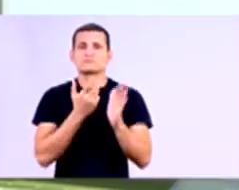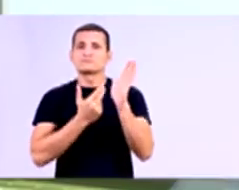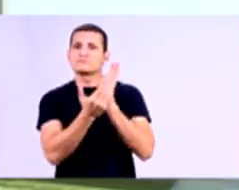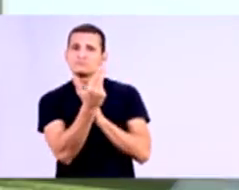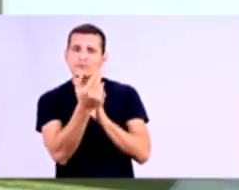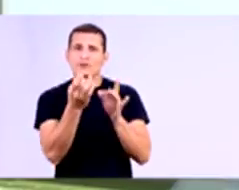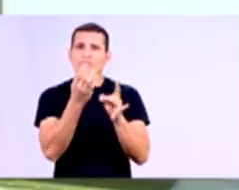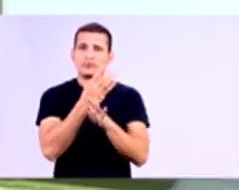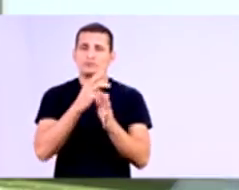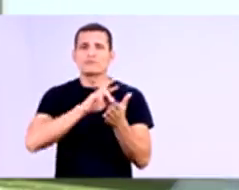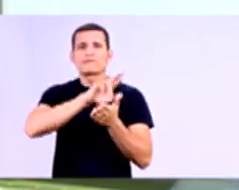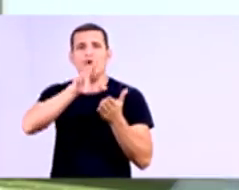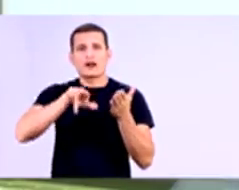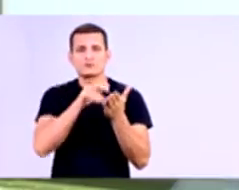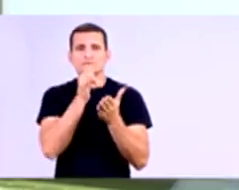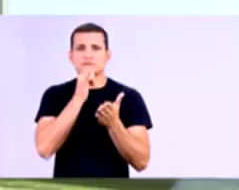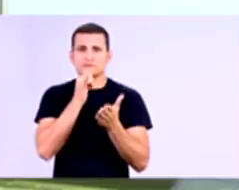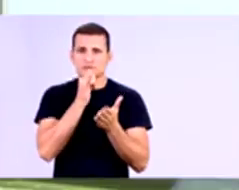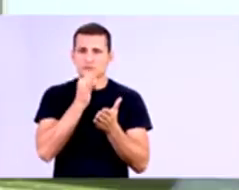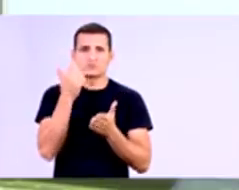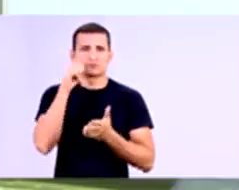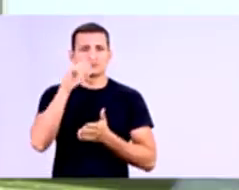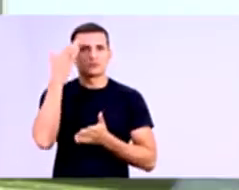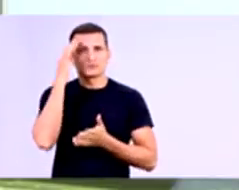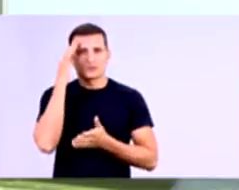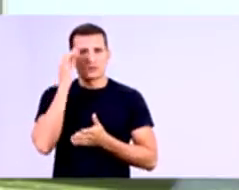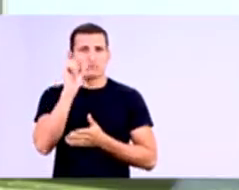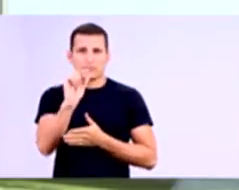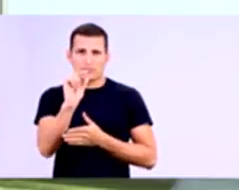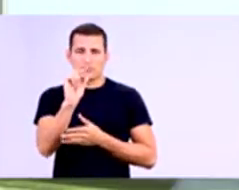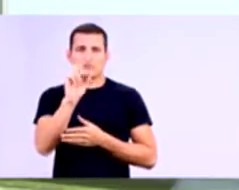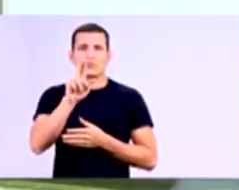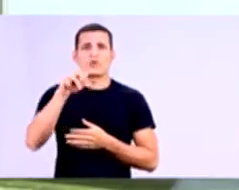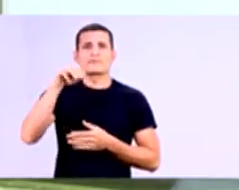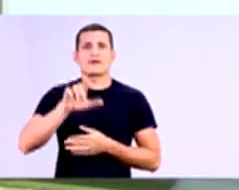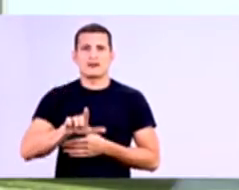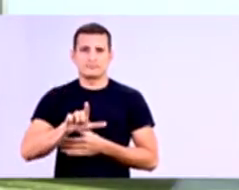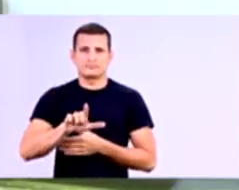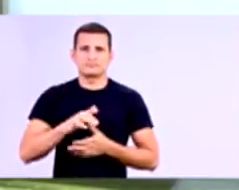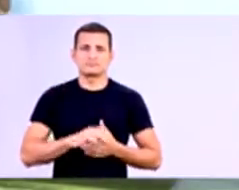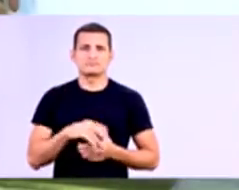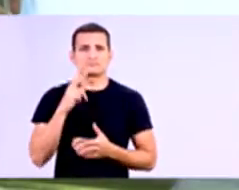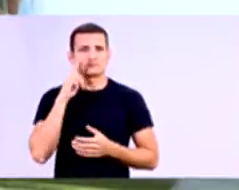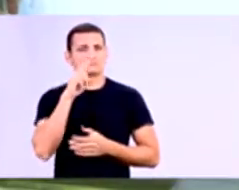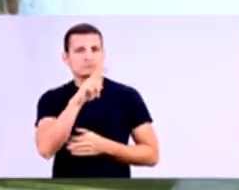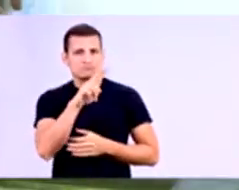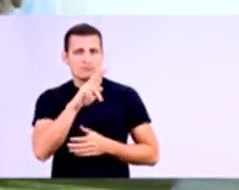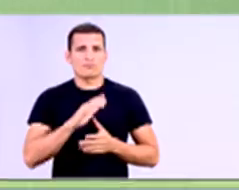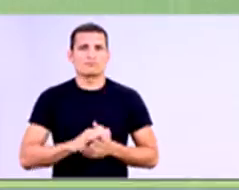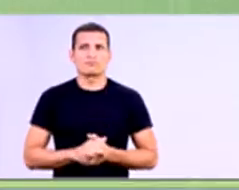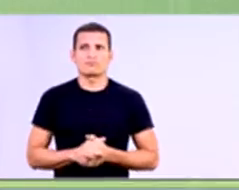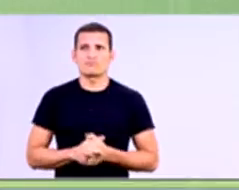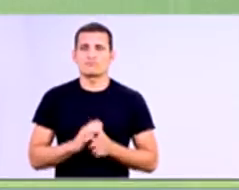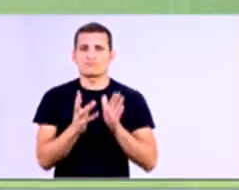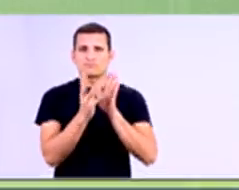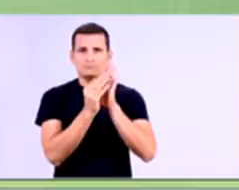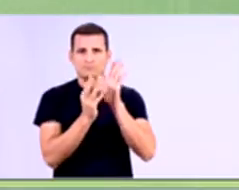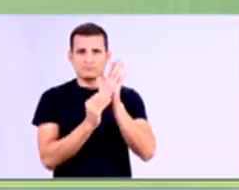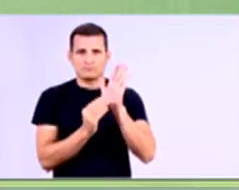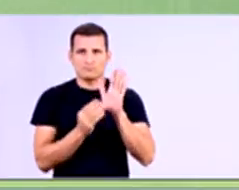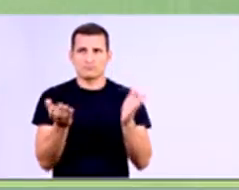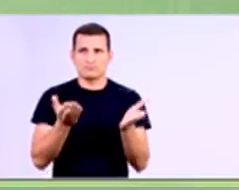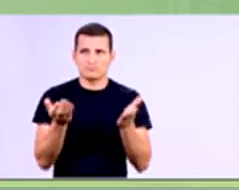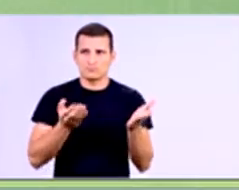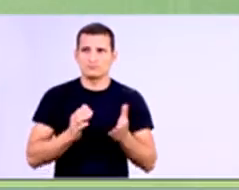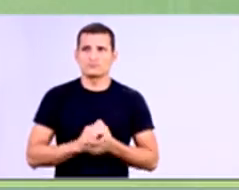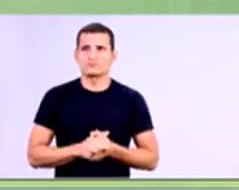pronto, vários exemplos, para a gente conseguir entender um pouco mais sobre a UML. Vamos para a lousa para a gente ver aqui o nosso conteúdo de hoje. Então,